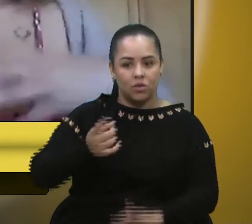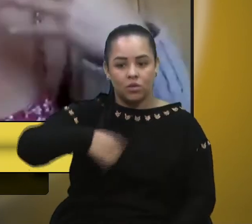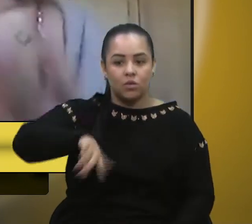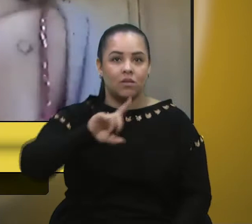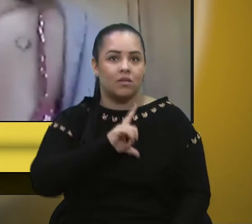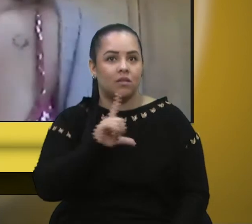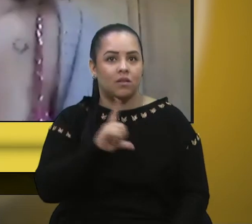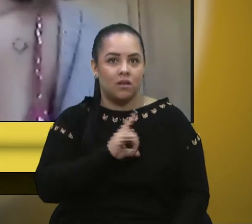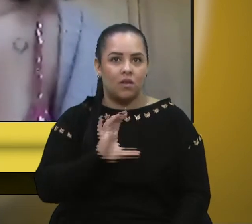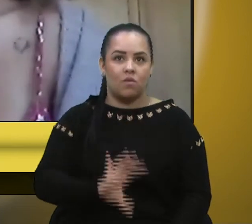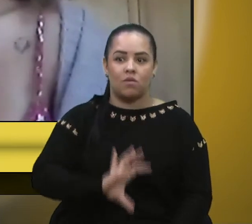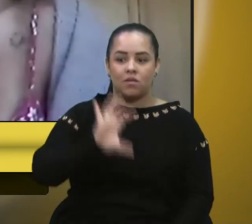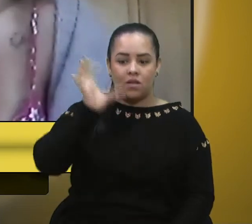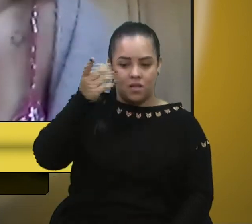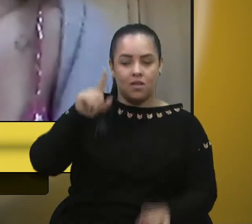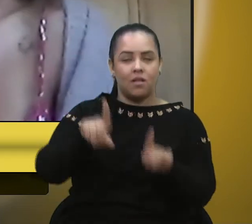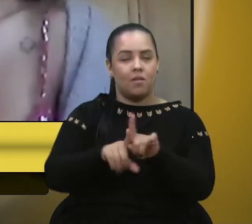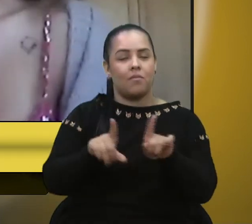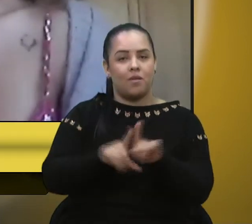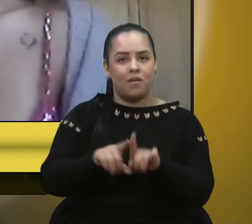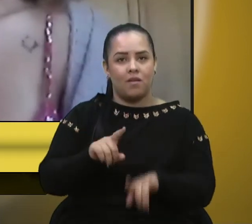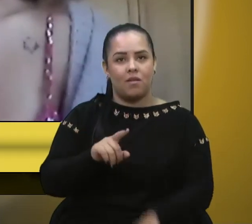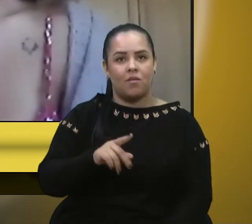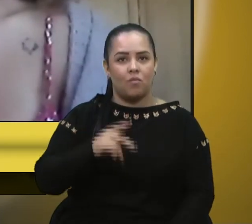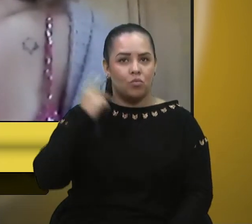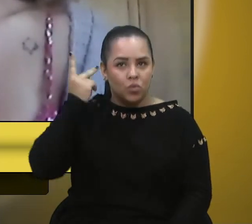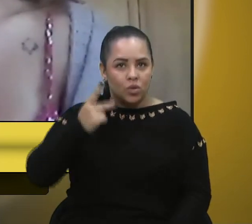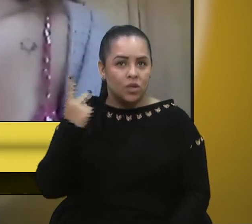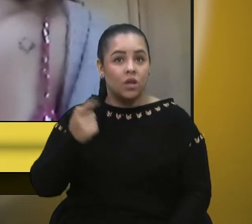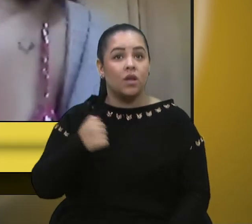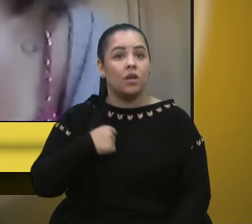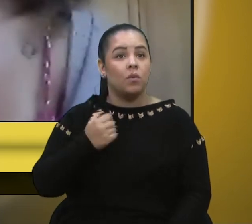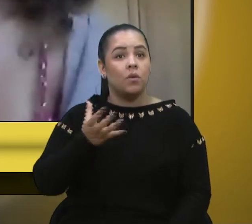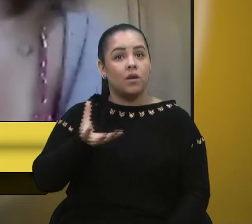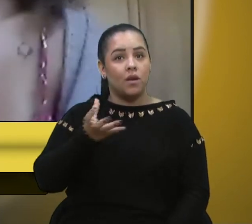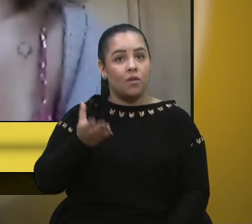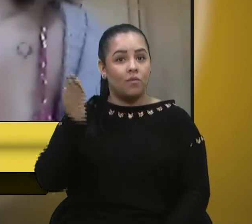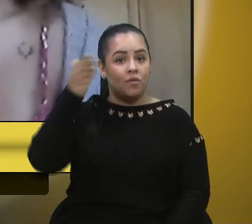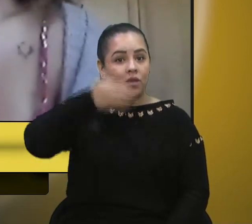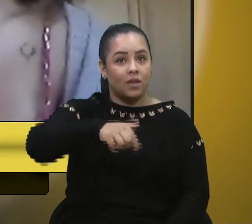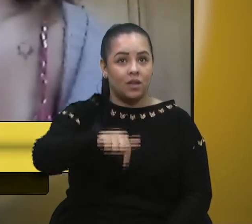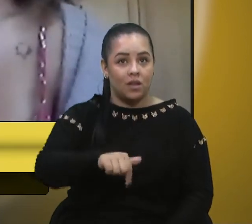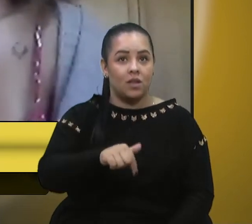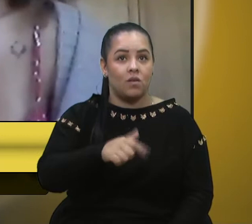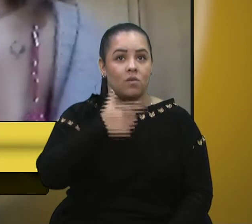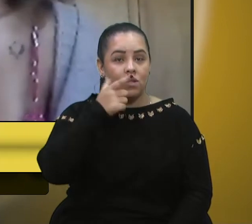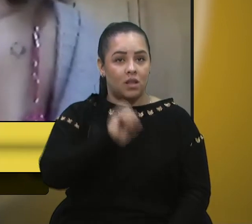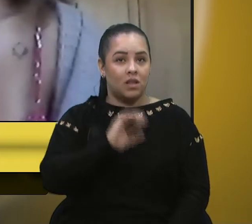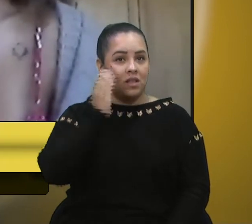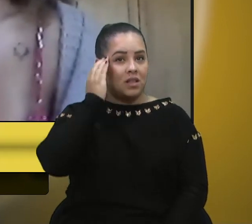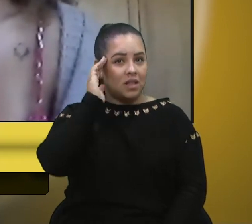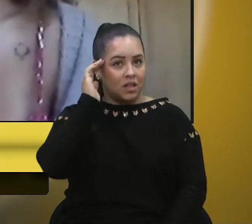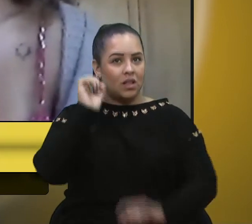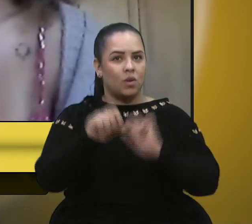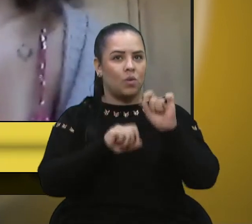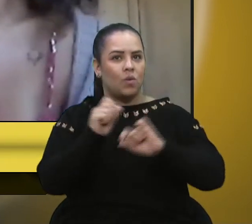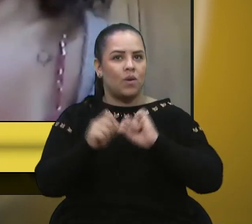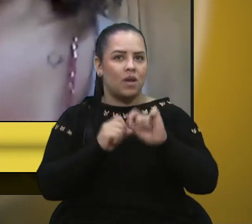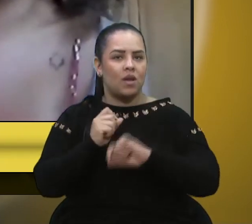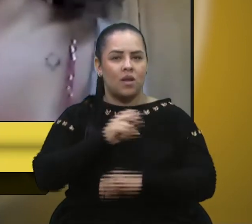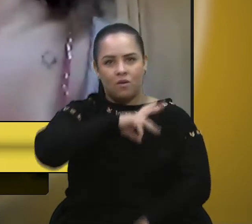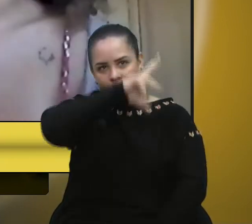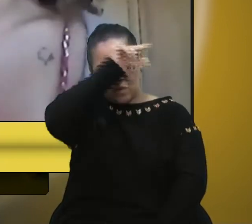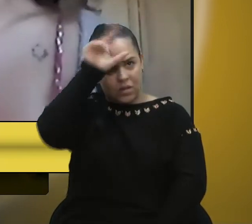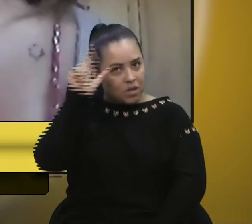Então, eu quero aqui me colocar como uma pessoa que entende a situação difícil que o município de Caxias do Sul